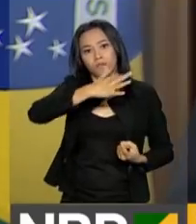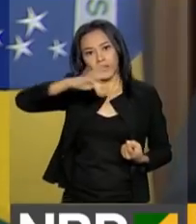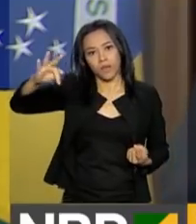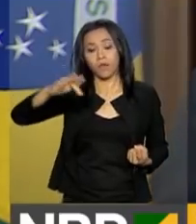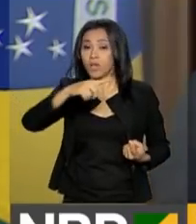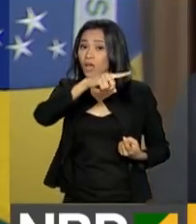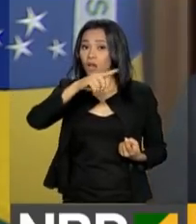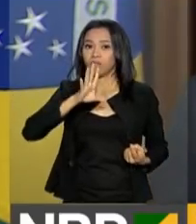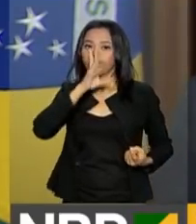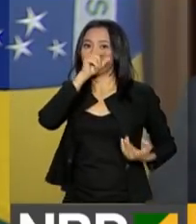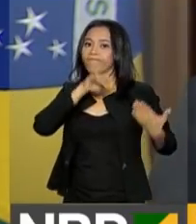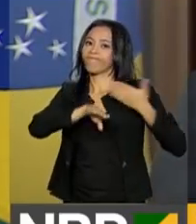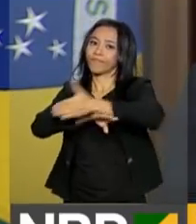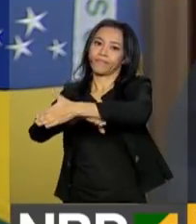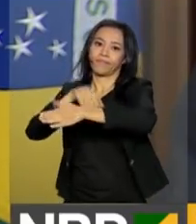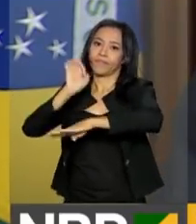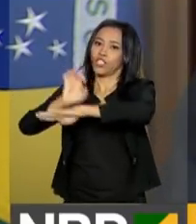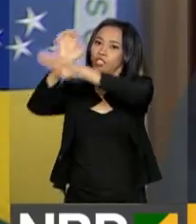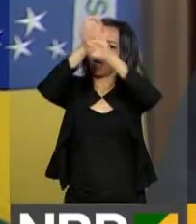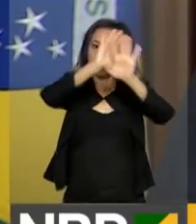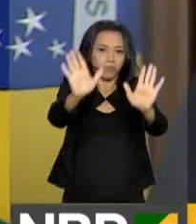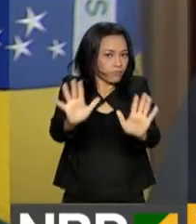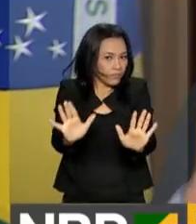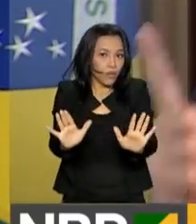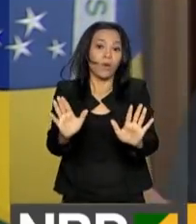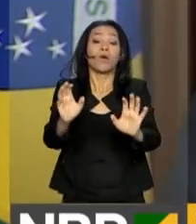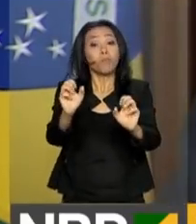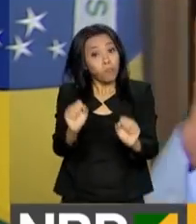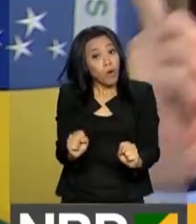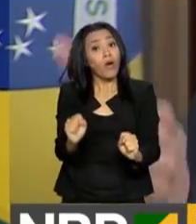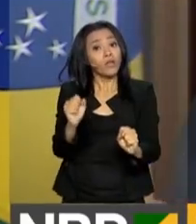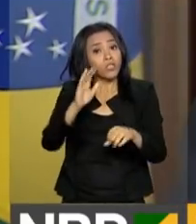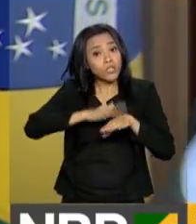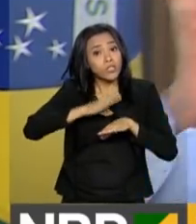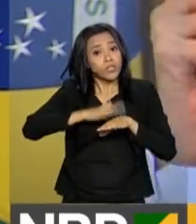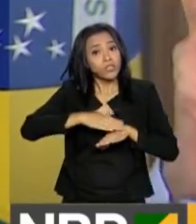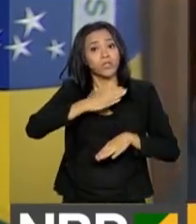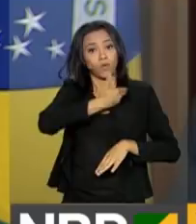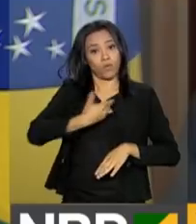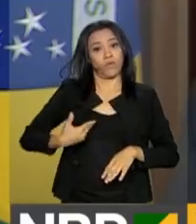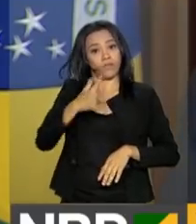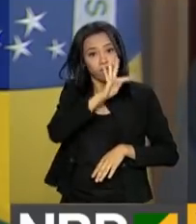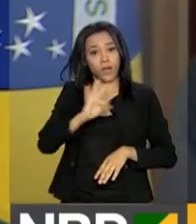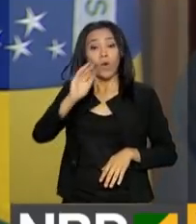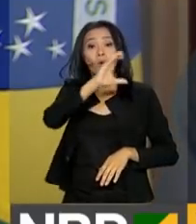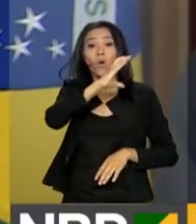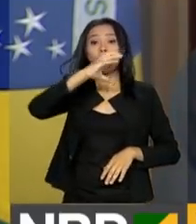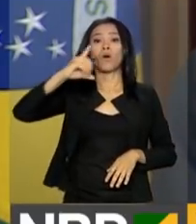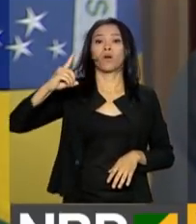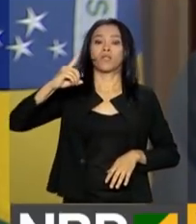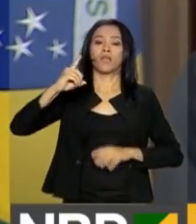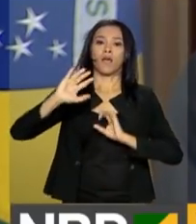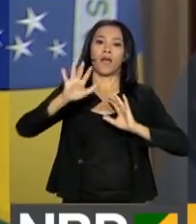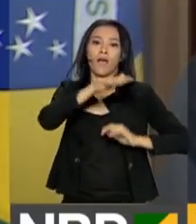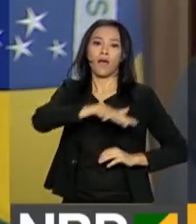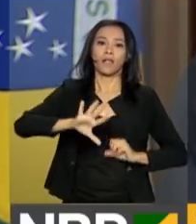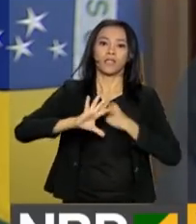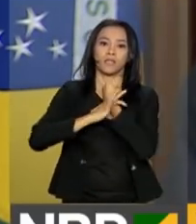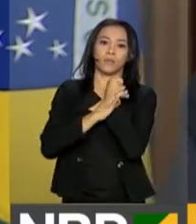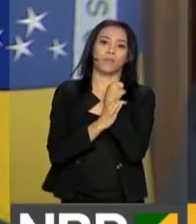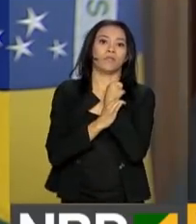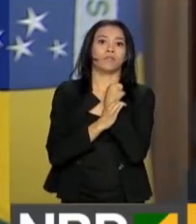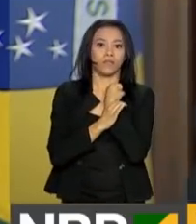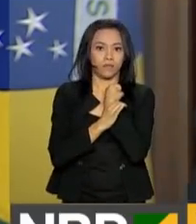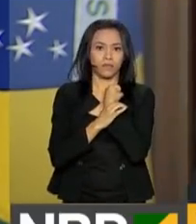competências nos estados pudesse é coordenar e integrar a segurança pública especialmente a inteligência